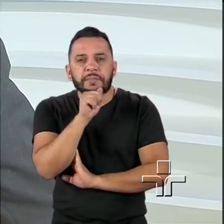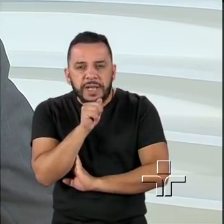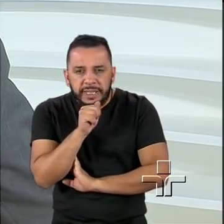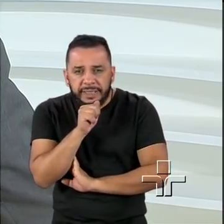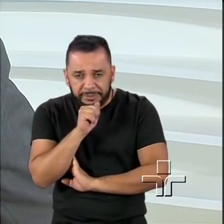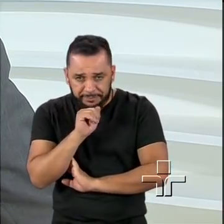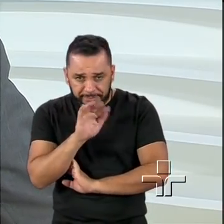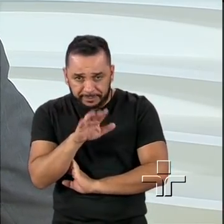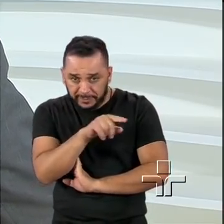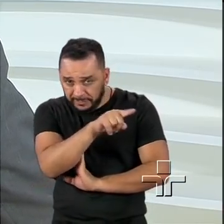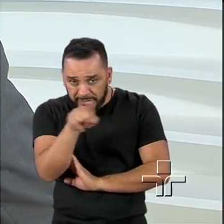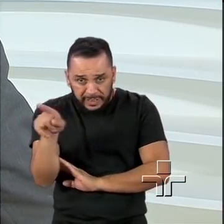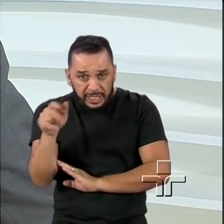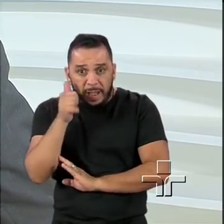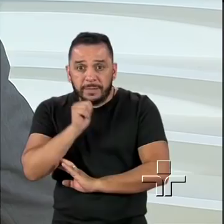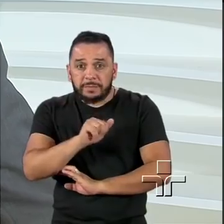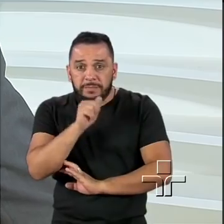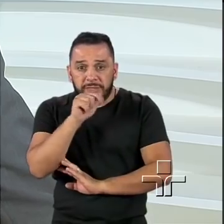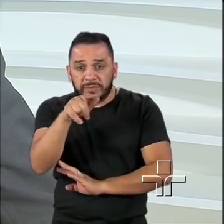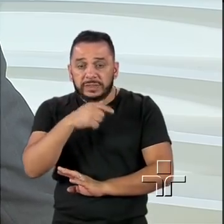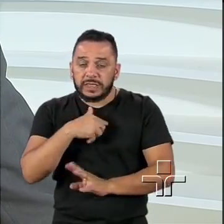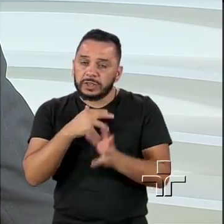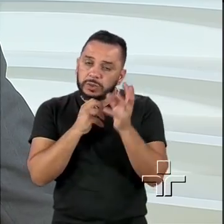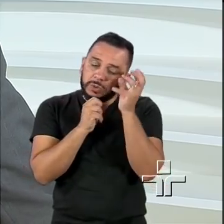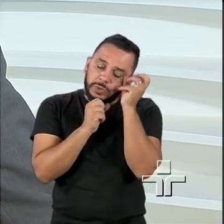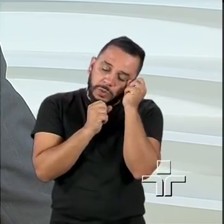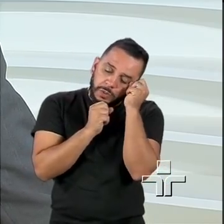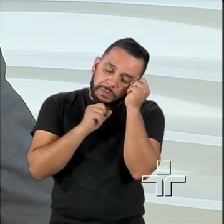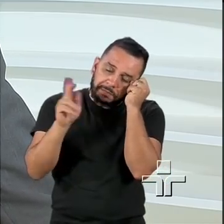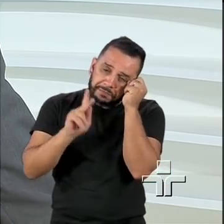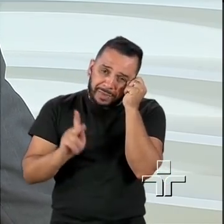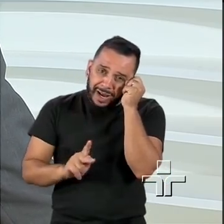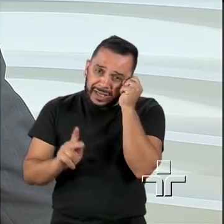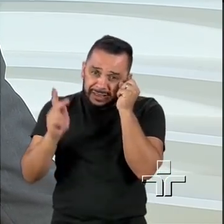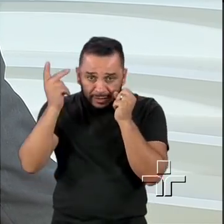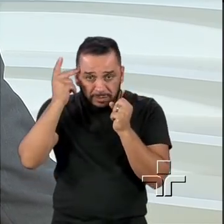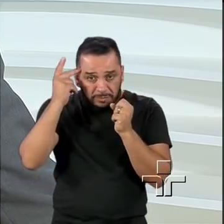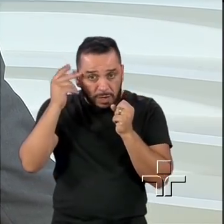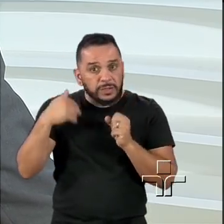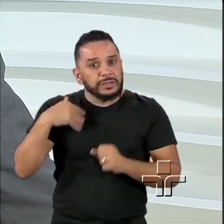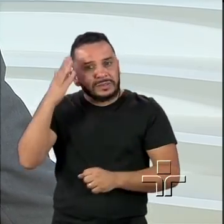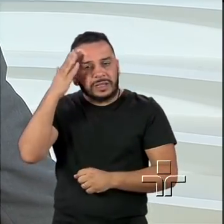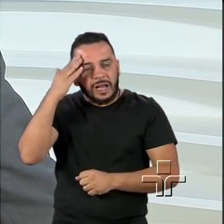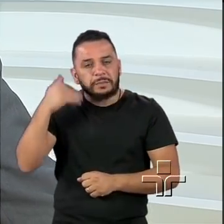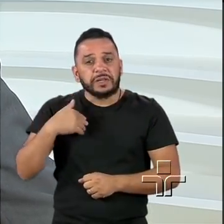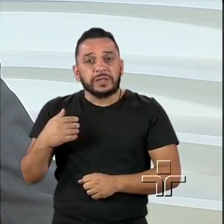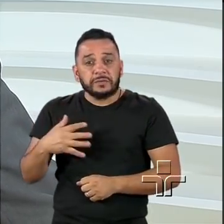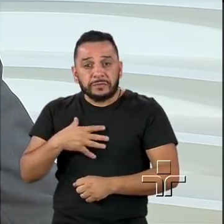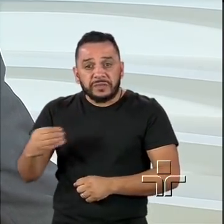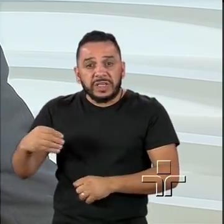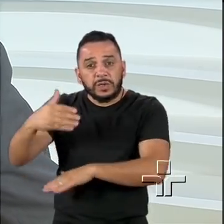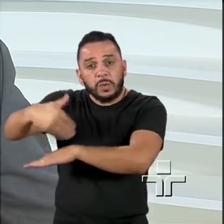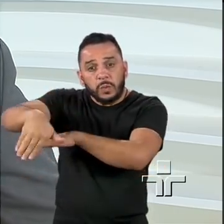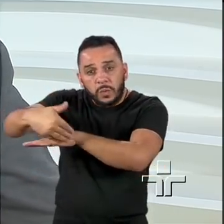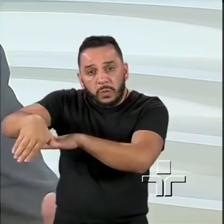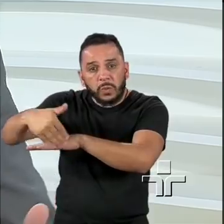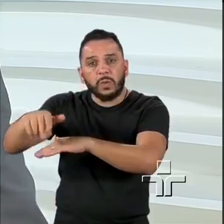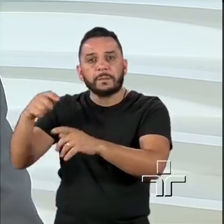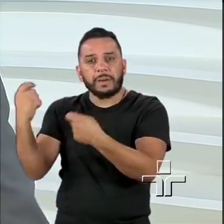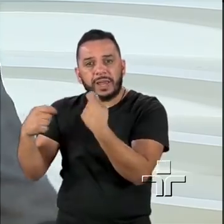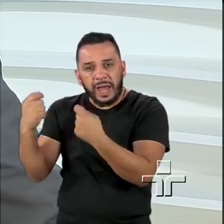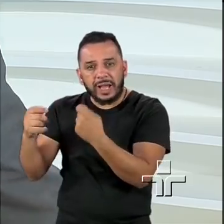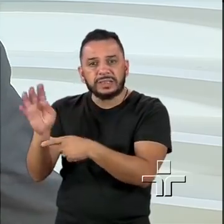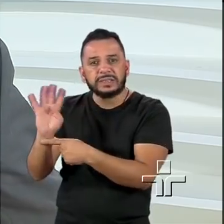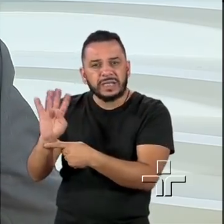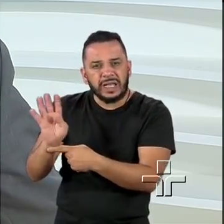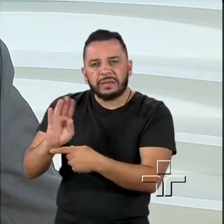se ela consegue botar a cabeça no travesseiro e dormir tranquilamente antes do seu último filho ou filha chegar da escola, da balada, do cinema,